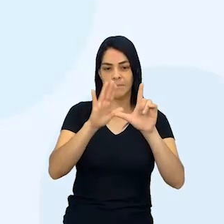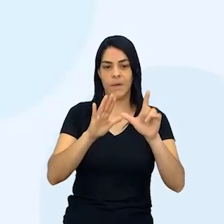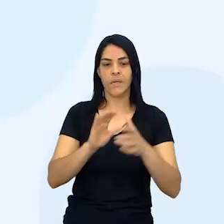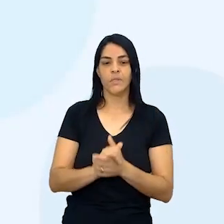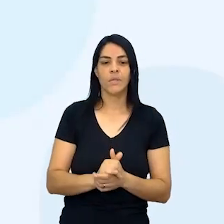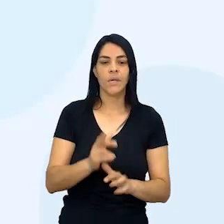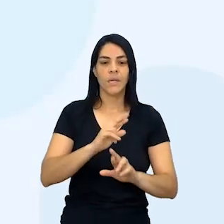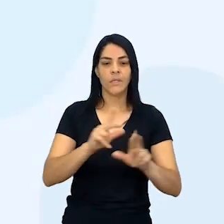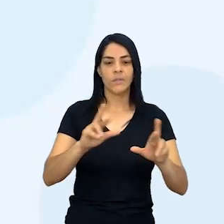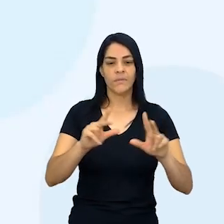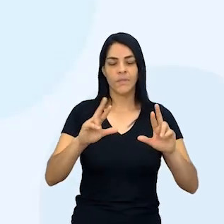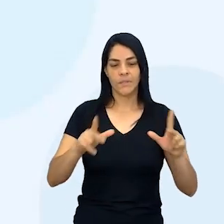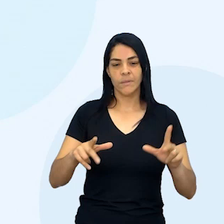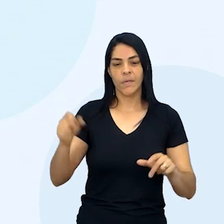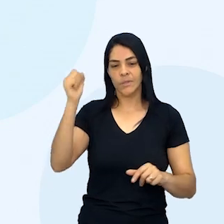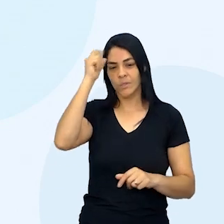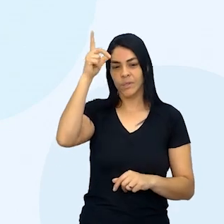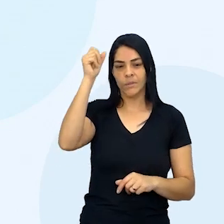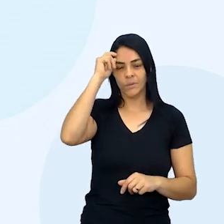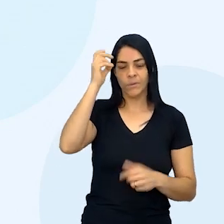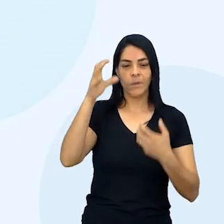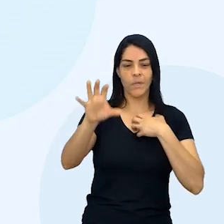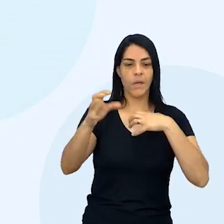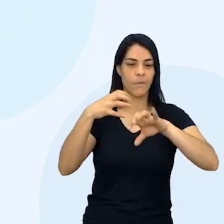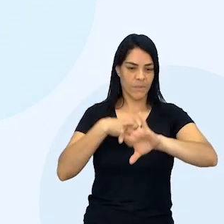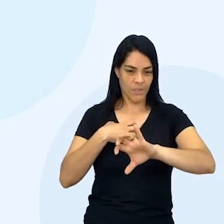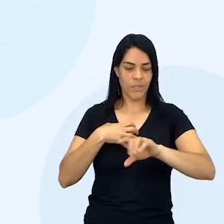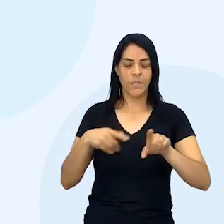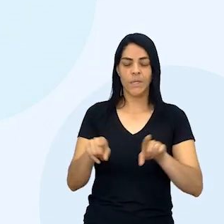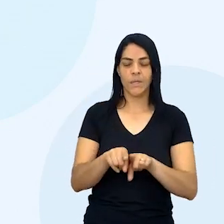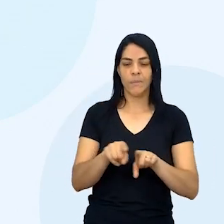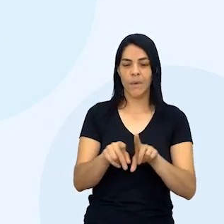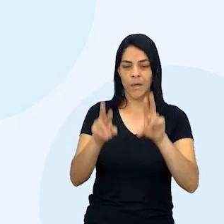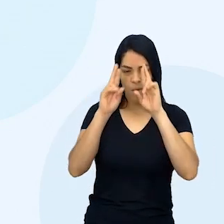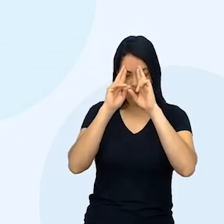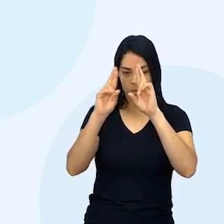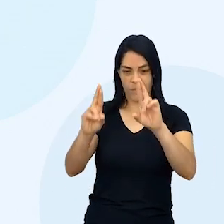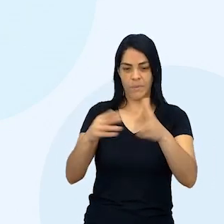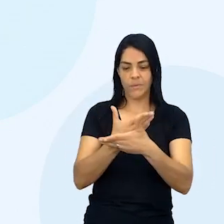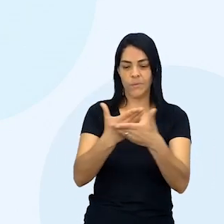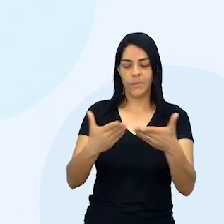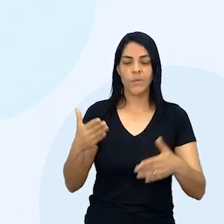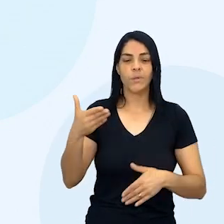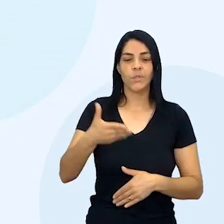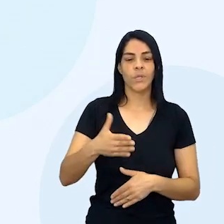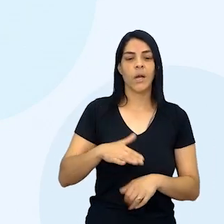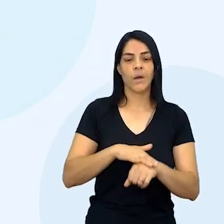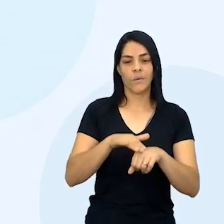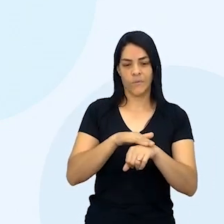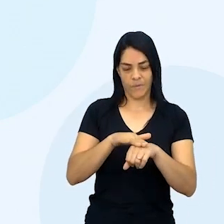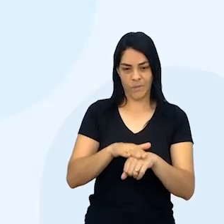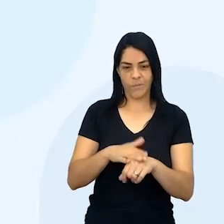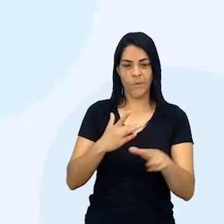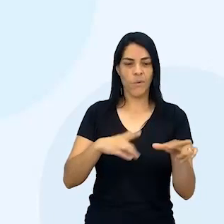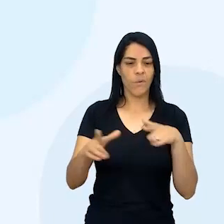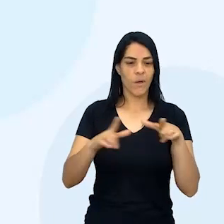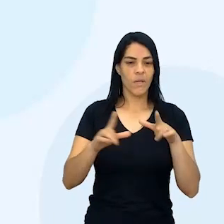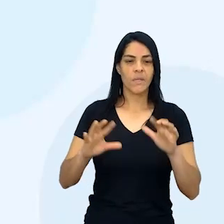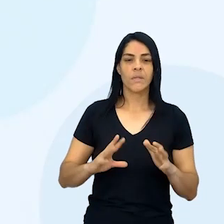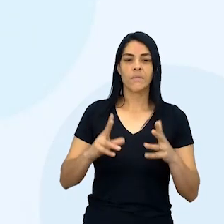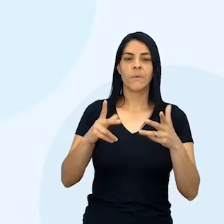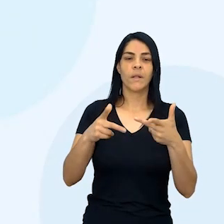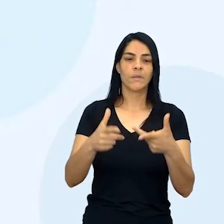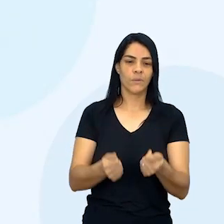cultural e a empatia e o respeito que a gente falou bastante aqui, não é Todos isso? associados de uma vez só, você consegue trabalhar tudo isso de forma unificada,